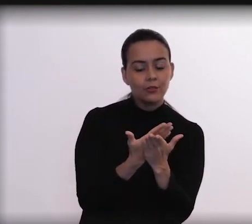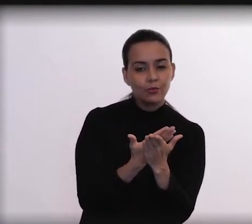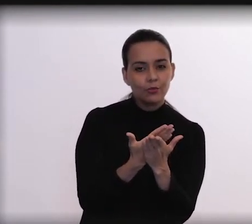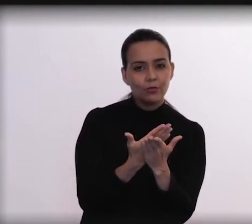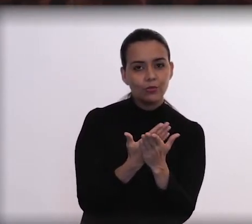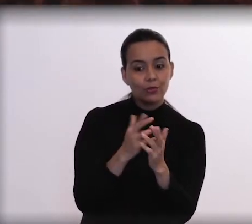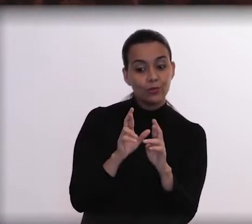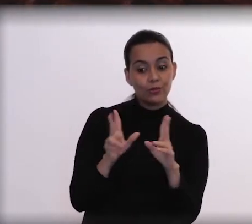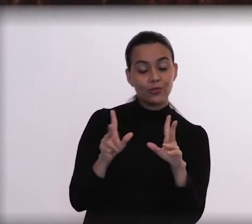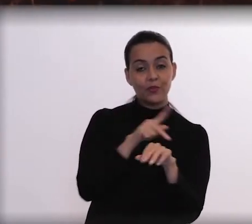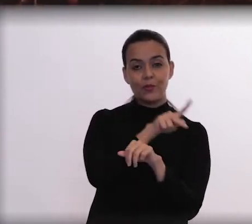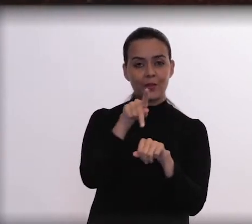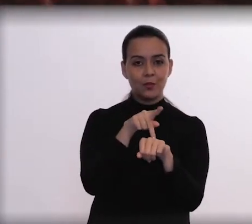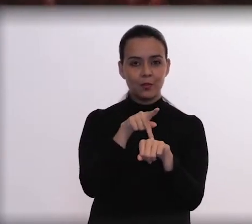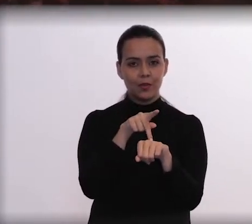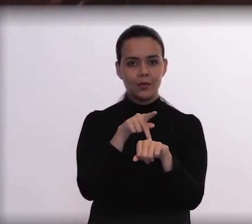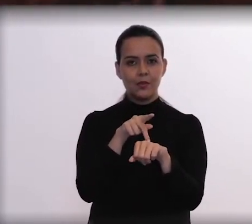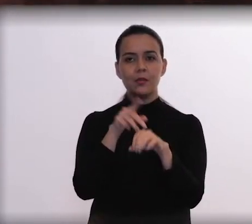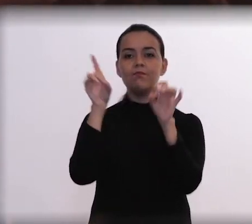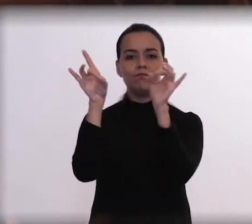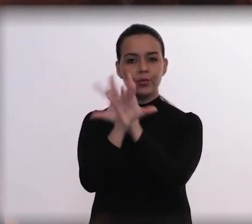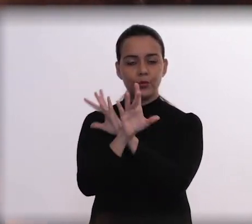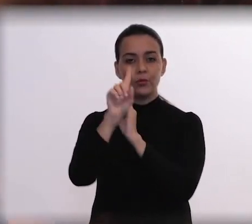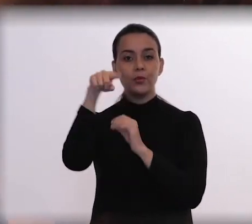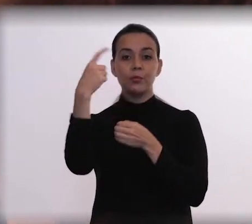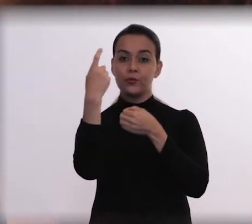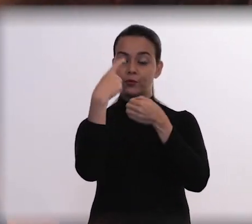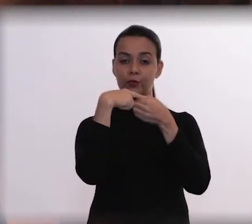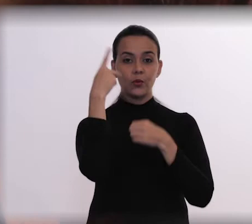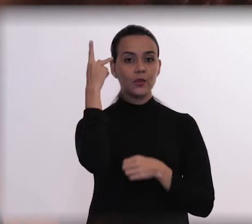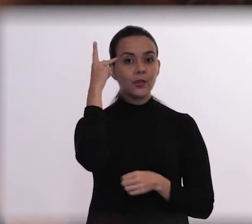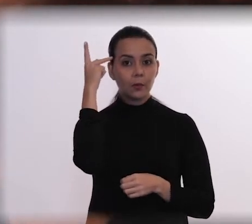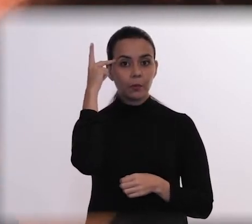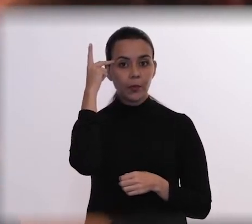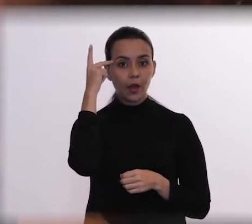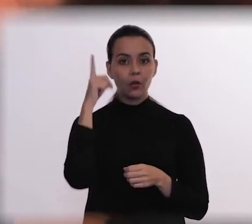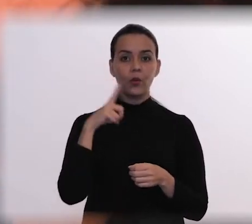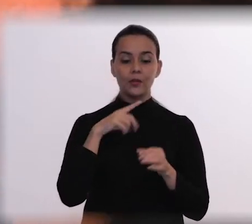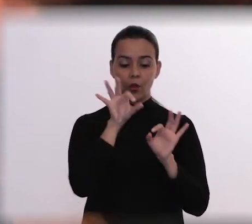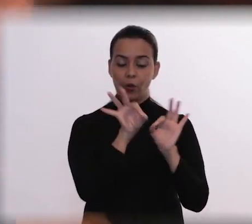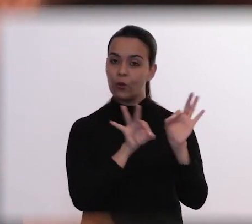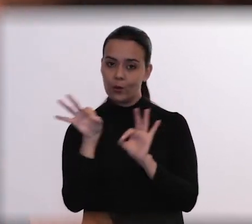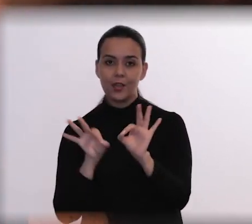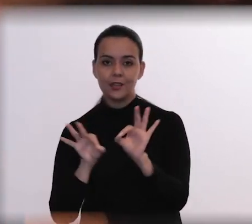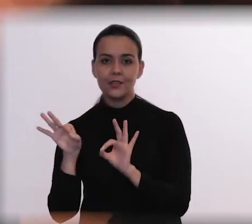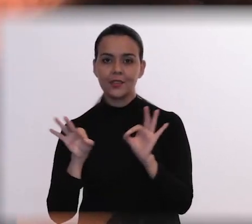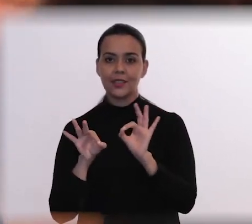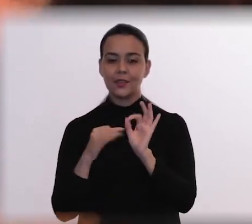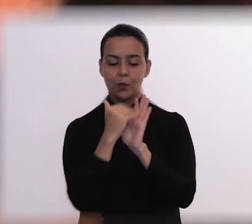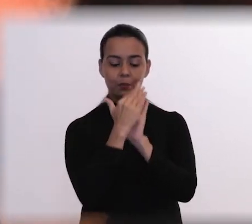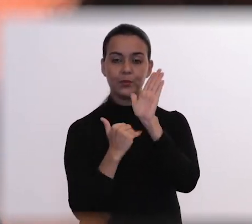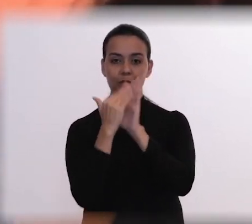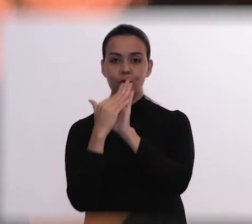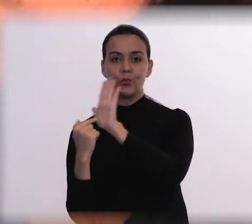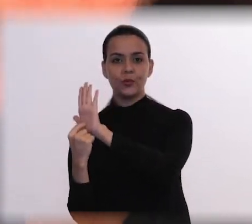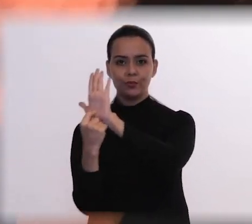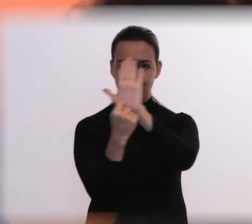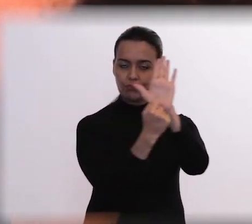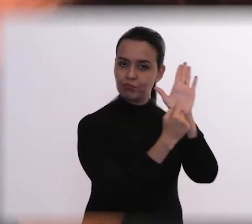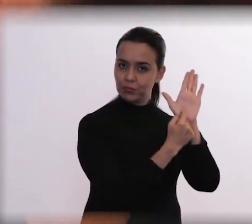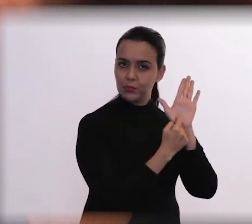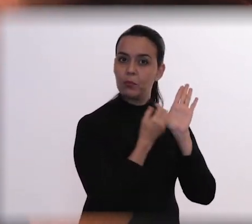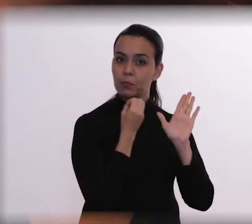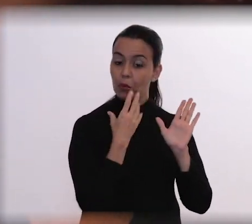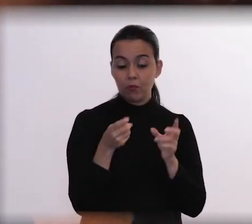Unidos. Quando ela volta para São Paulo, ela organiza uma exposição em 1917, que num primeiro momento teve uma boa acolhida, inclusive